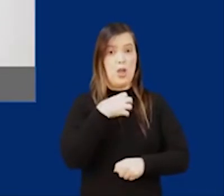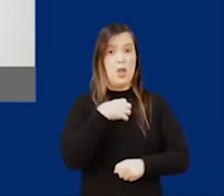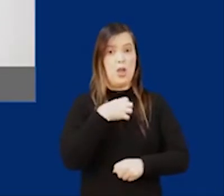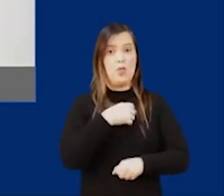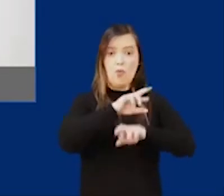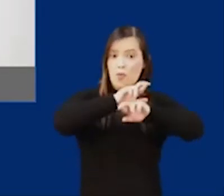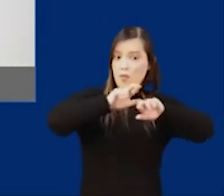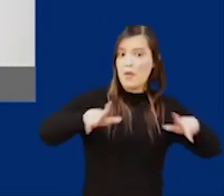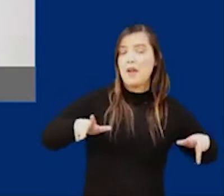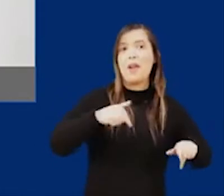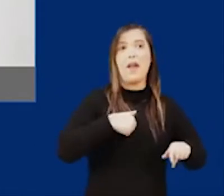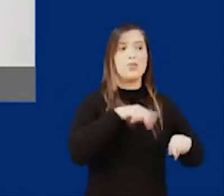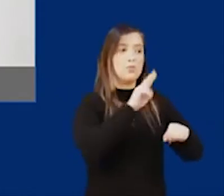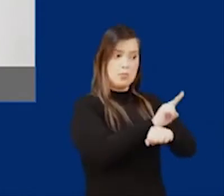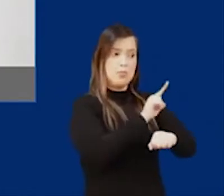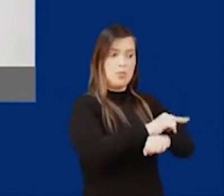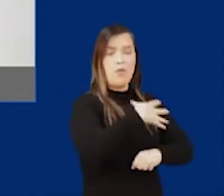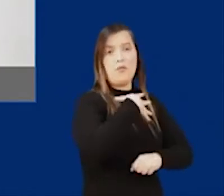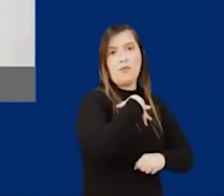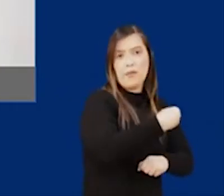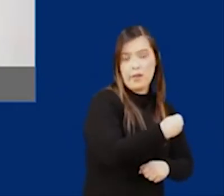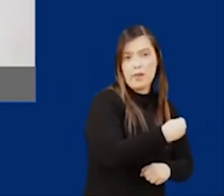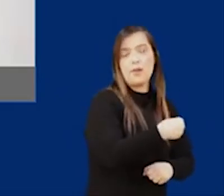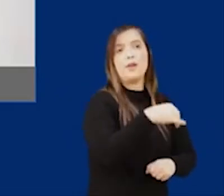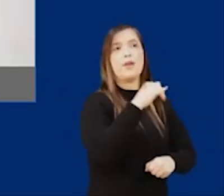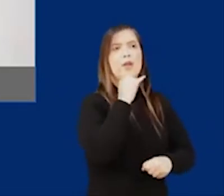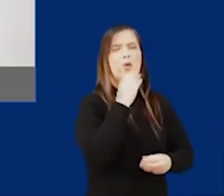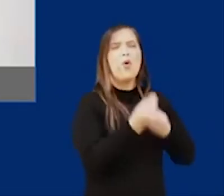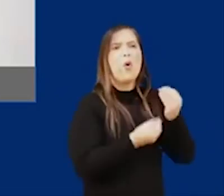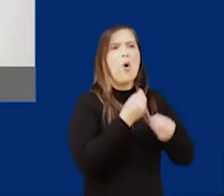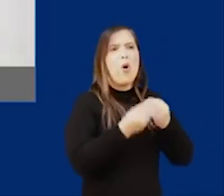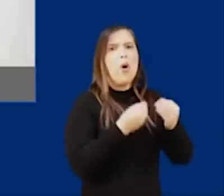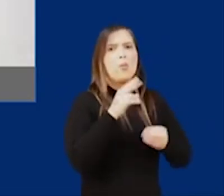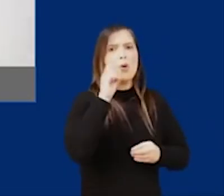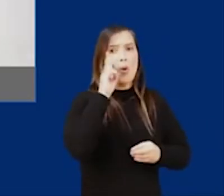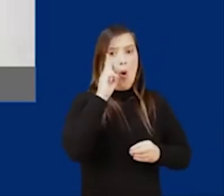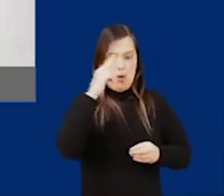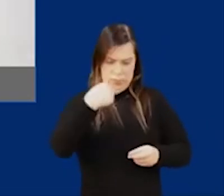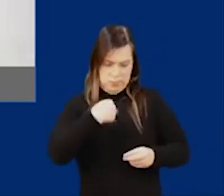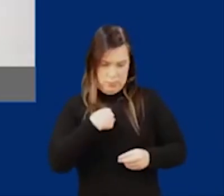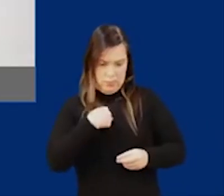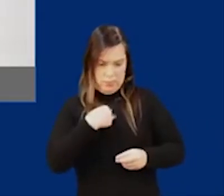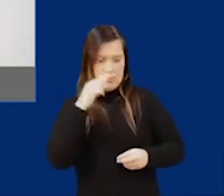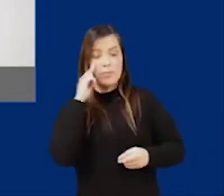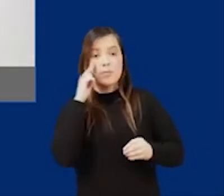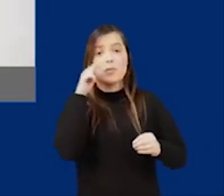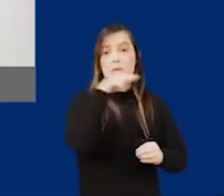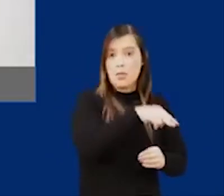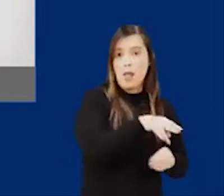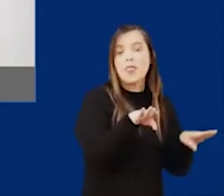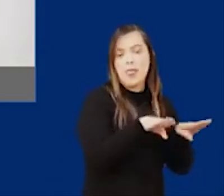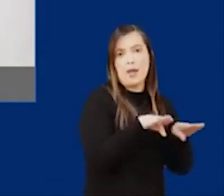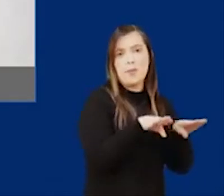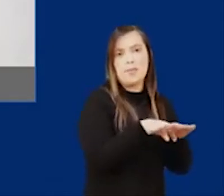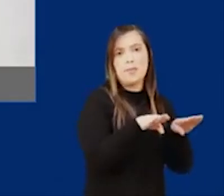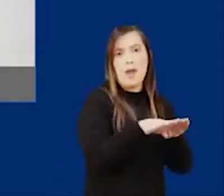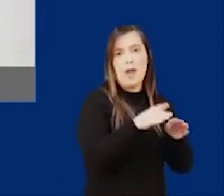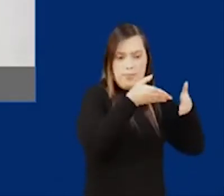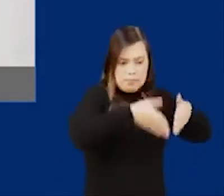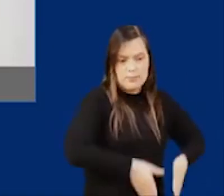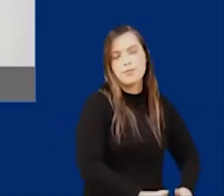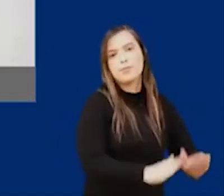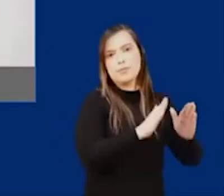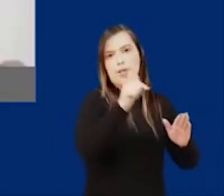de filhos, né, de como a gente segue olhando para a gente, para o outro e para esse ser que a gente vai trazer para o mundo. Então,